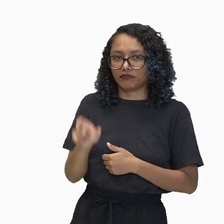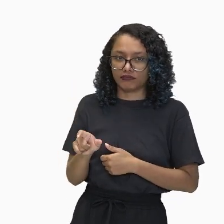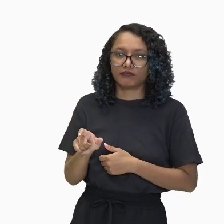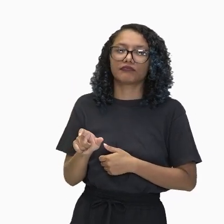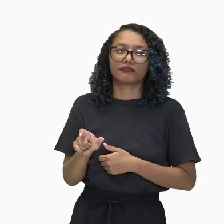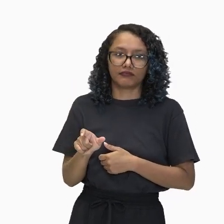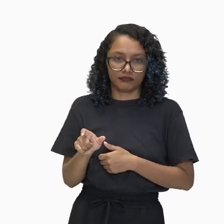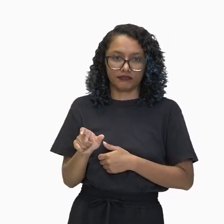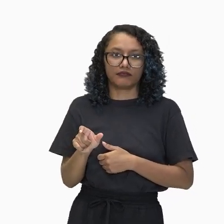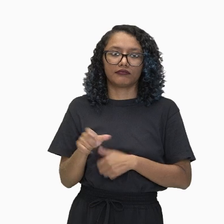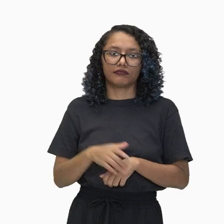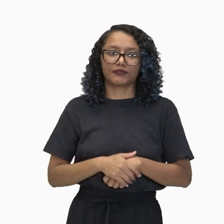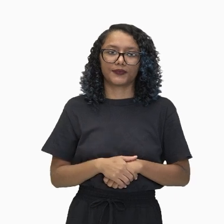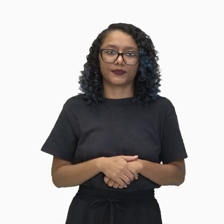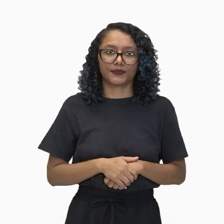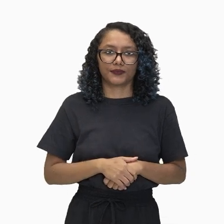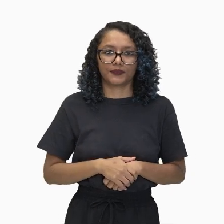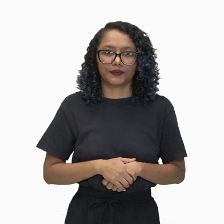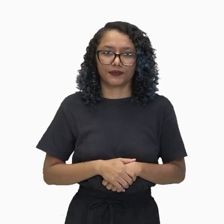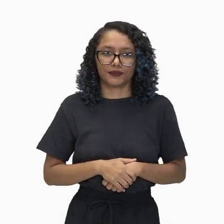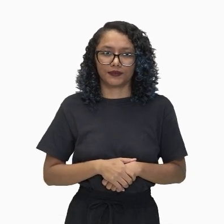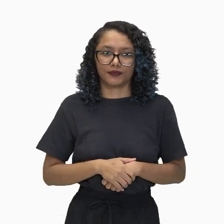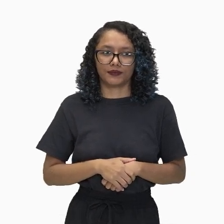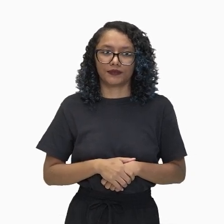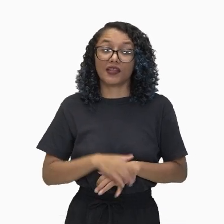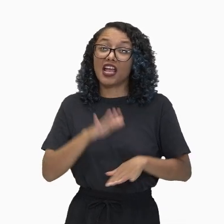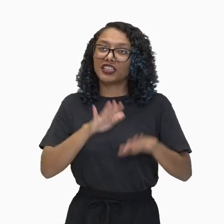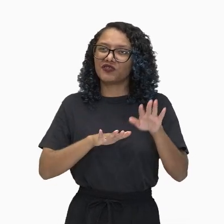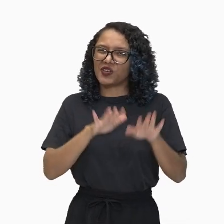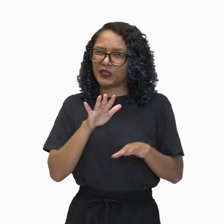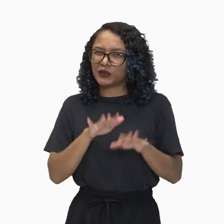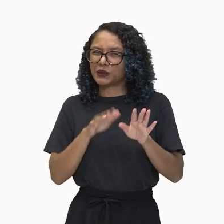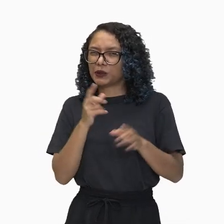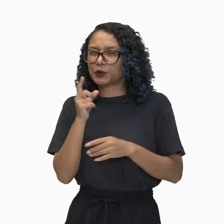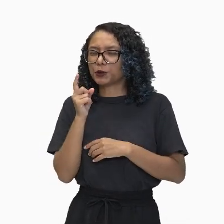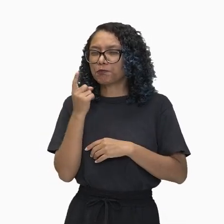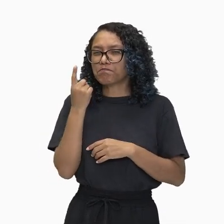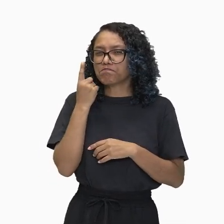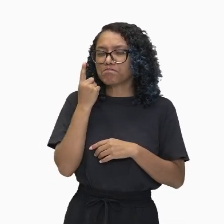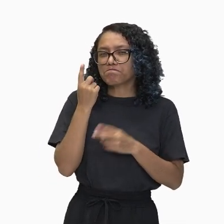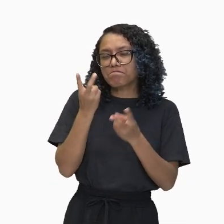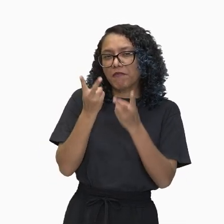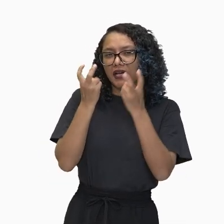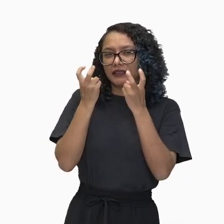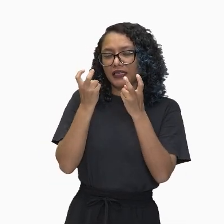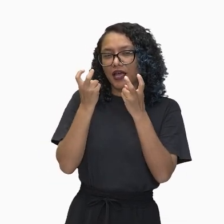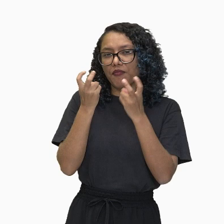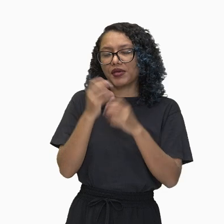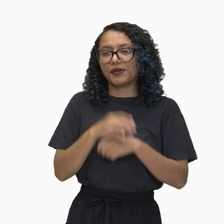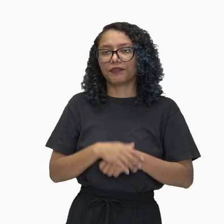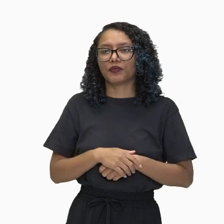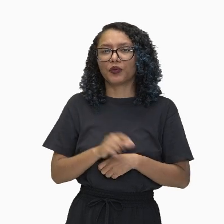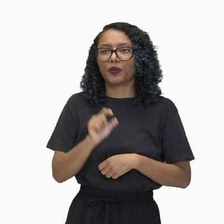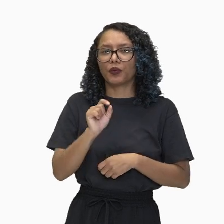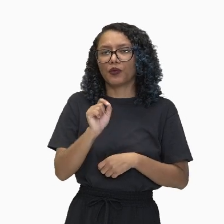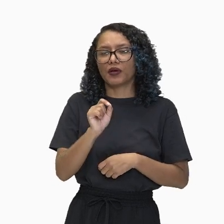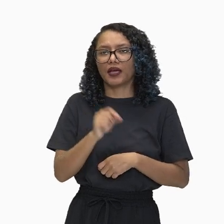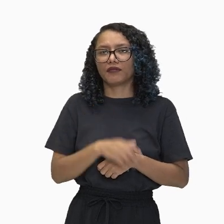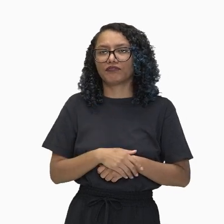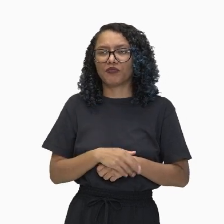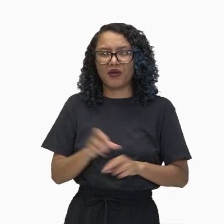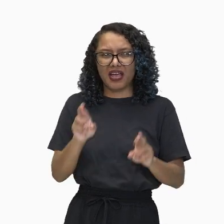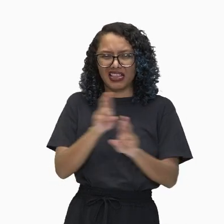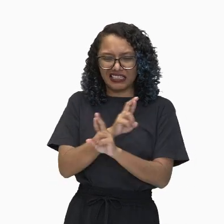vezes nós observamos que mesmo que não tenha uma questão de relação de